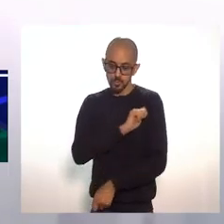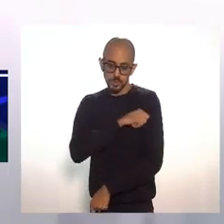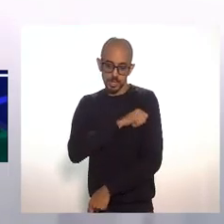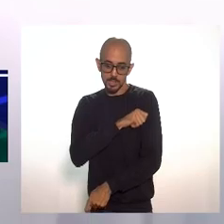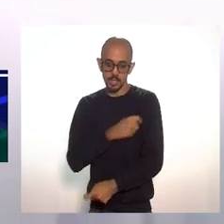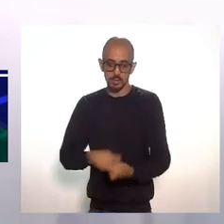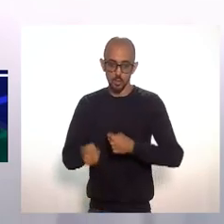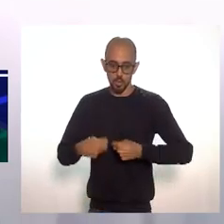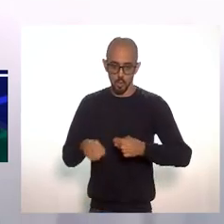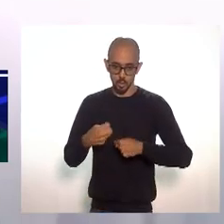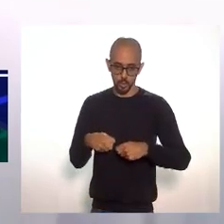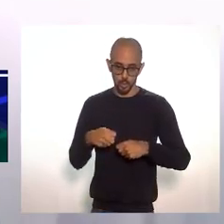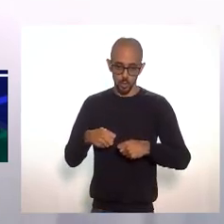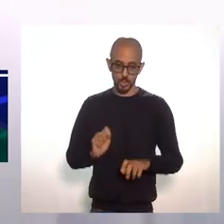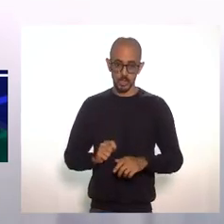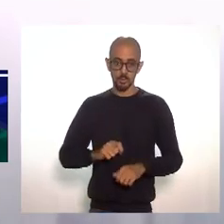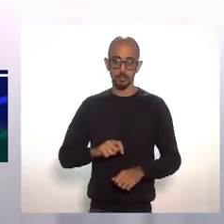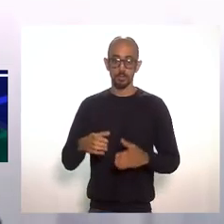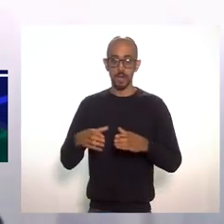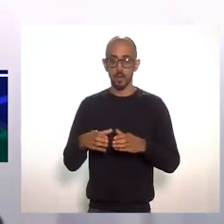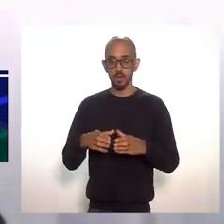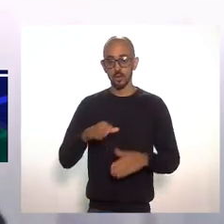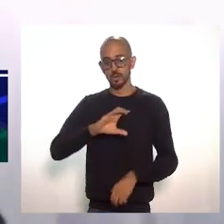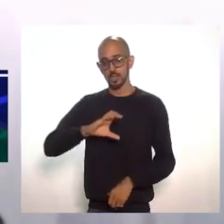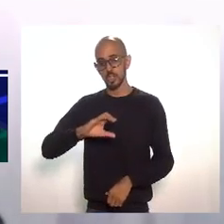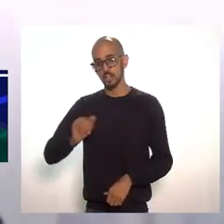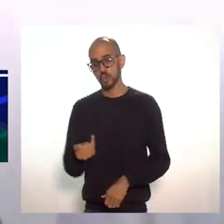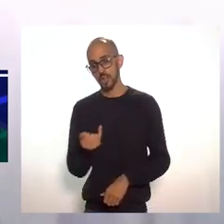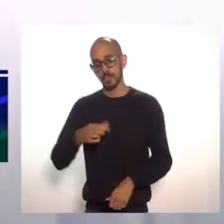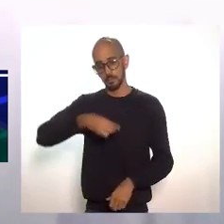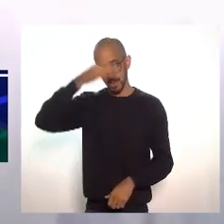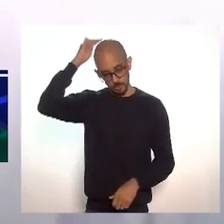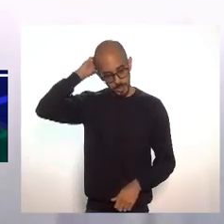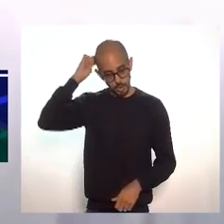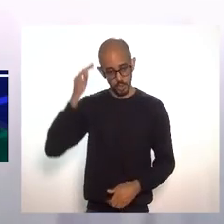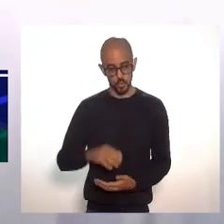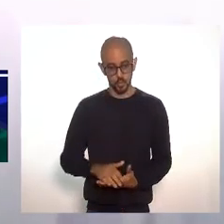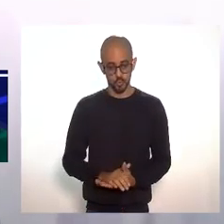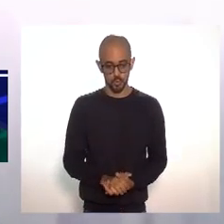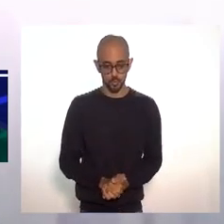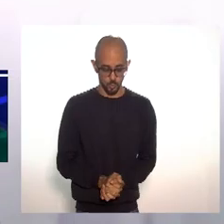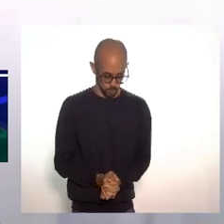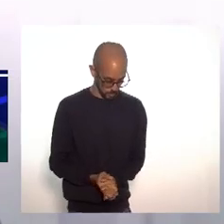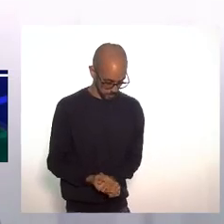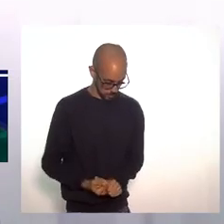Financeiras e Controle. Para emitir parecer pela Constituição e Justiça, deputado Márcio Pacheco.